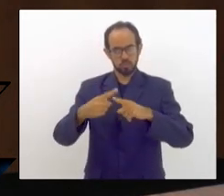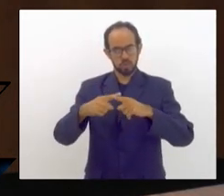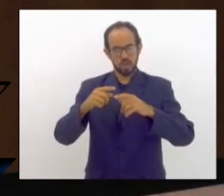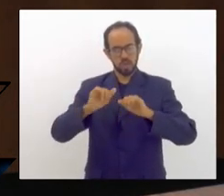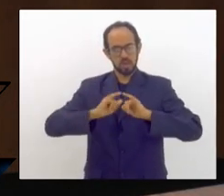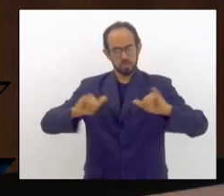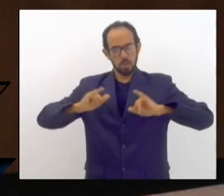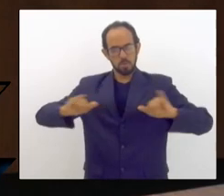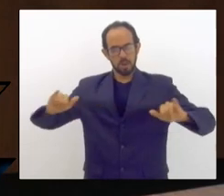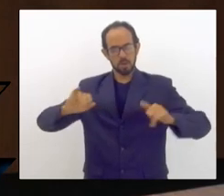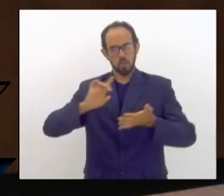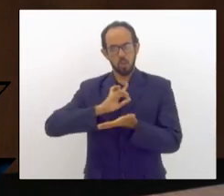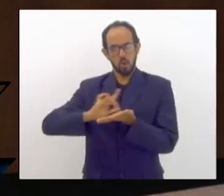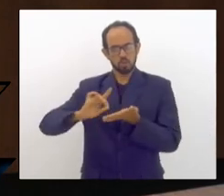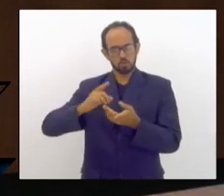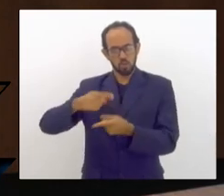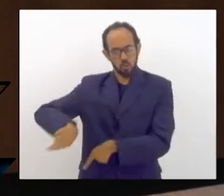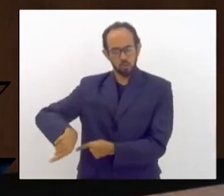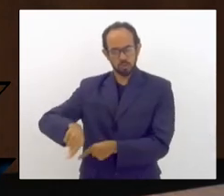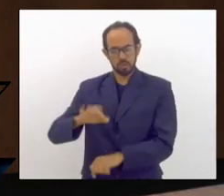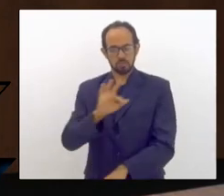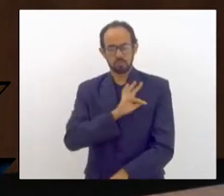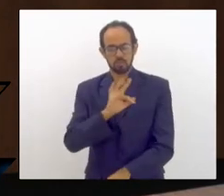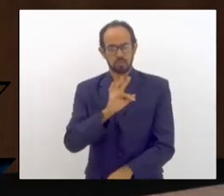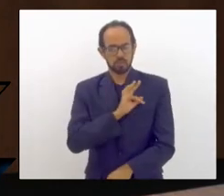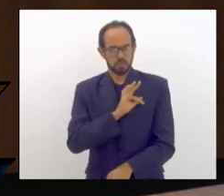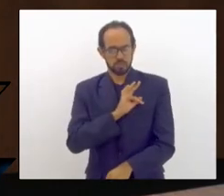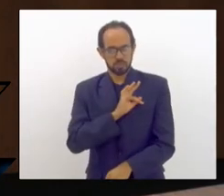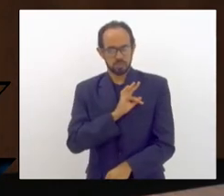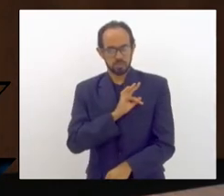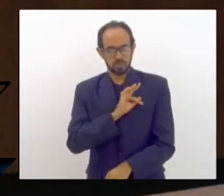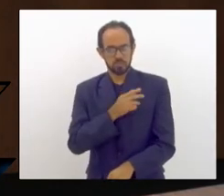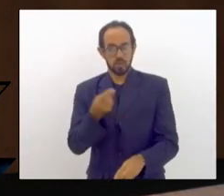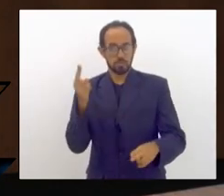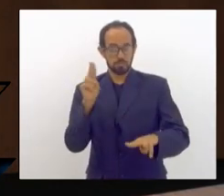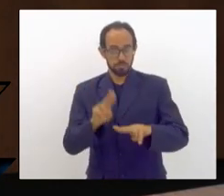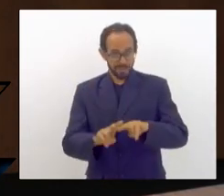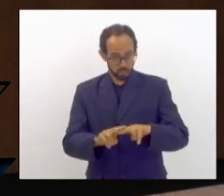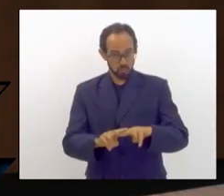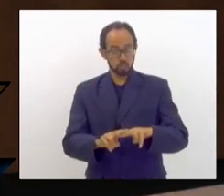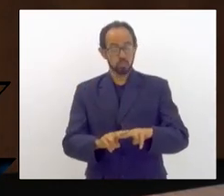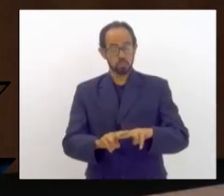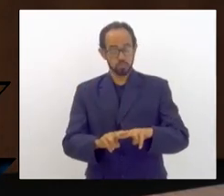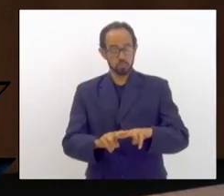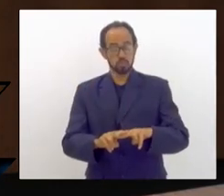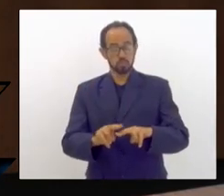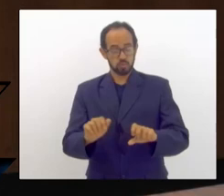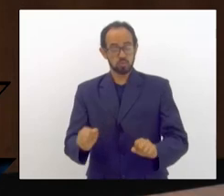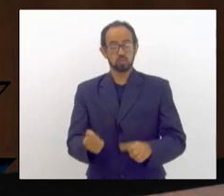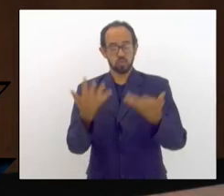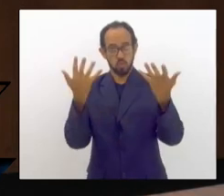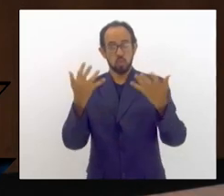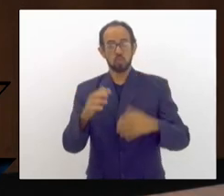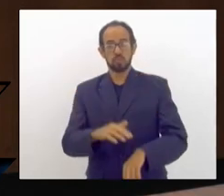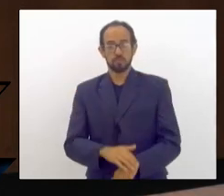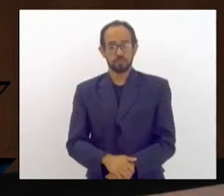contra a polícia, onde acabou sendo preso nesse show.